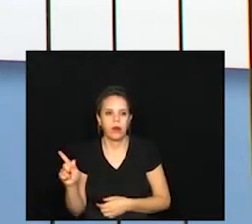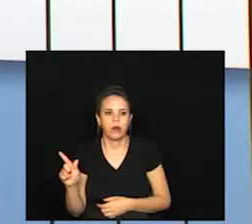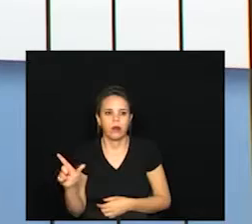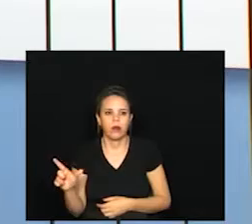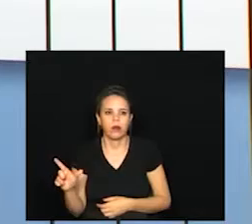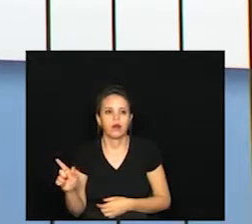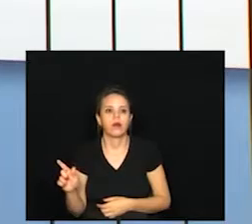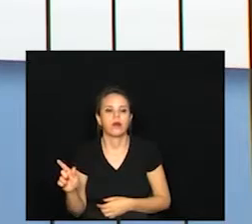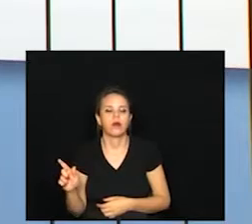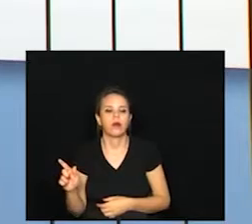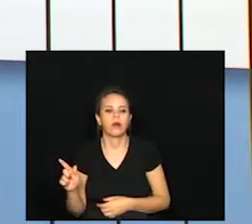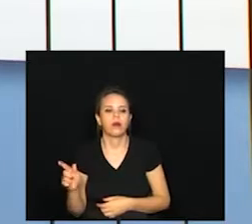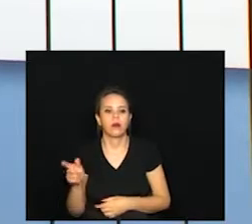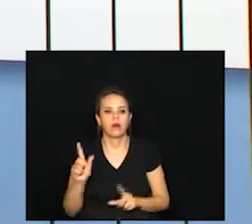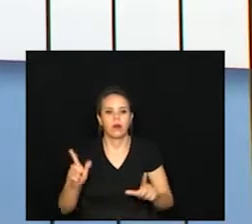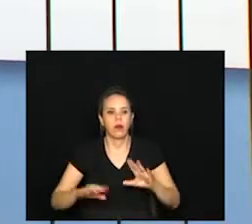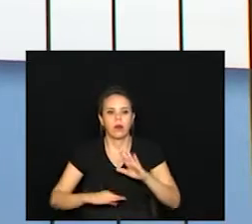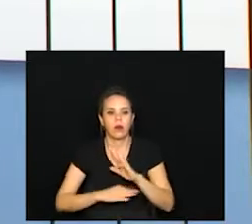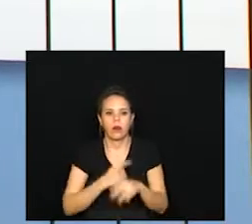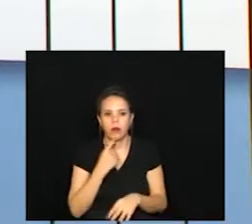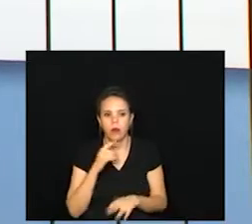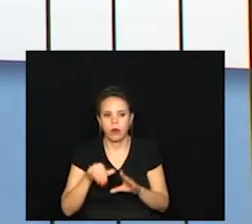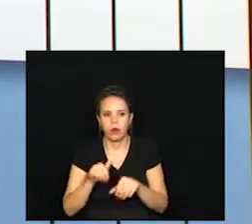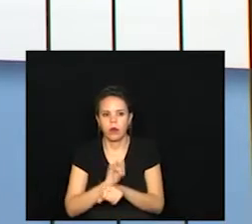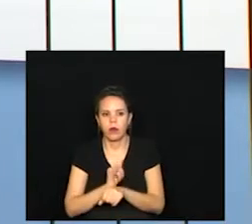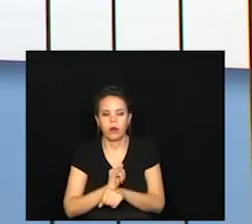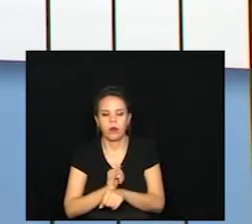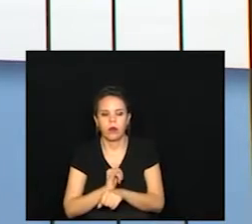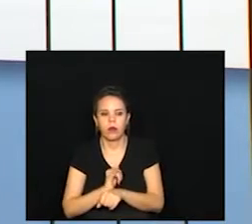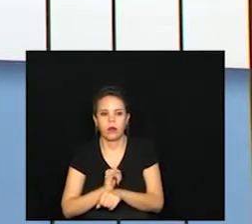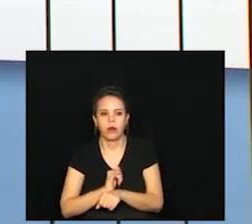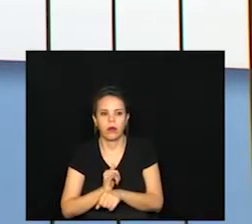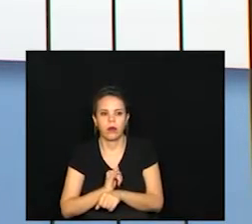campinas.sp.leg.br. Você ainda acompanha a TV Câmara Campinas no